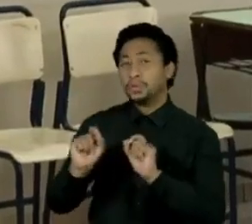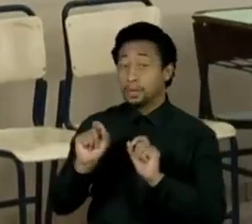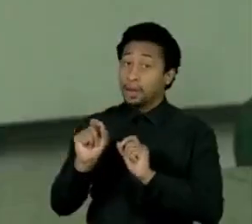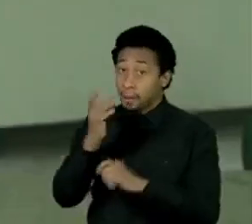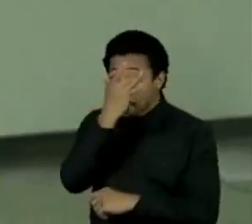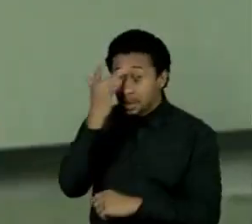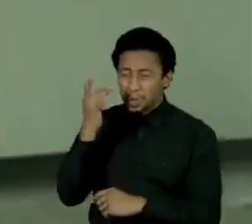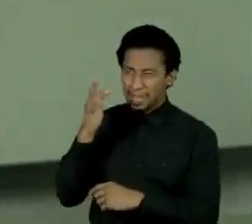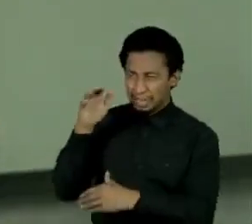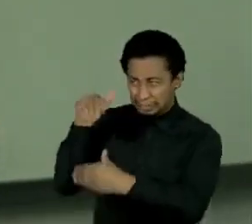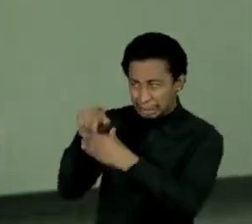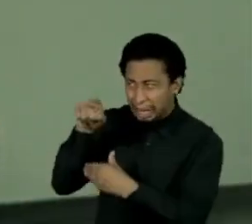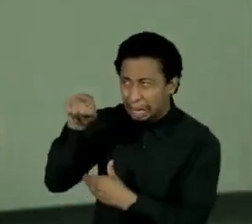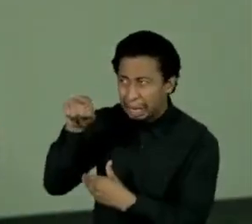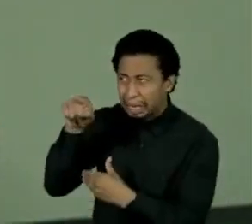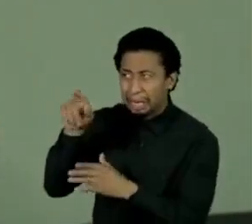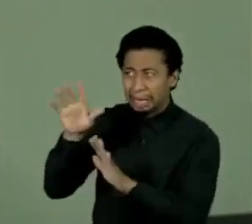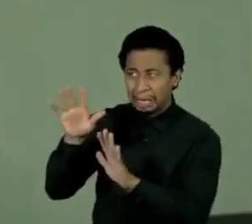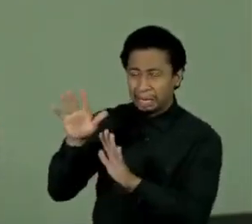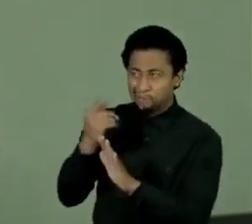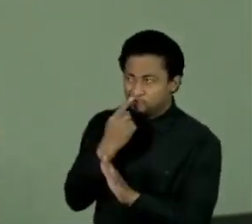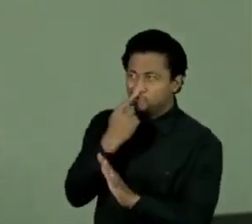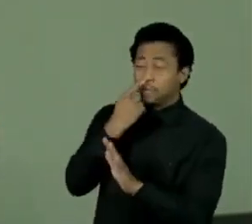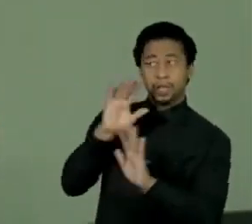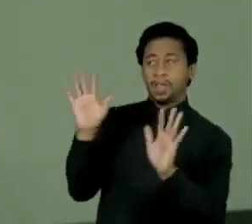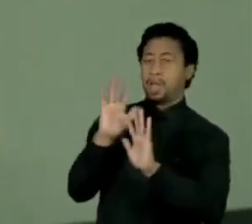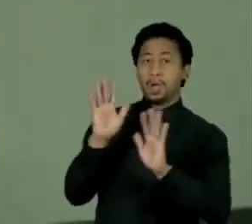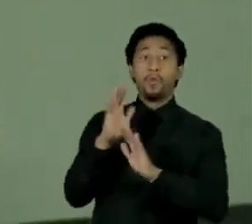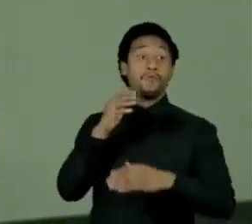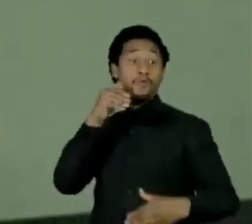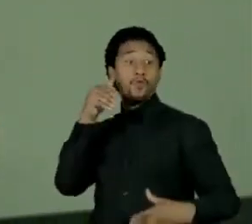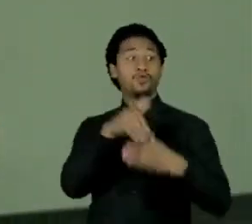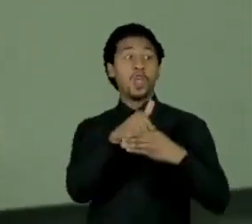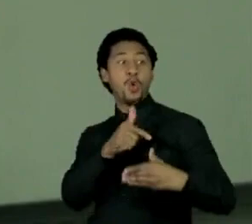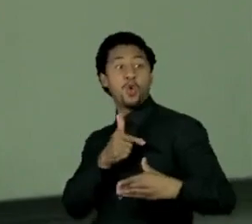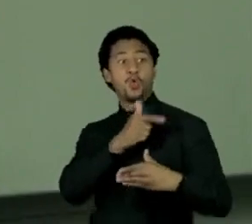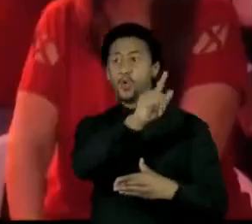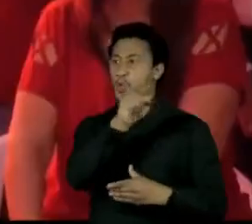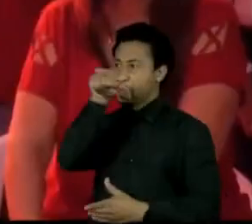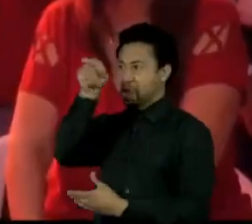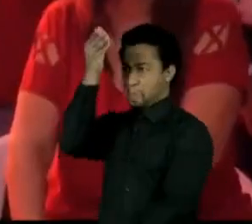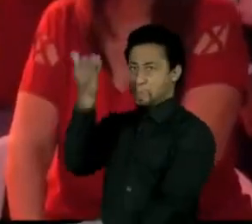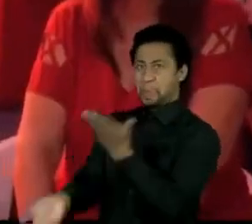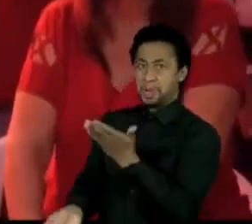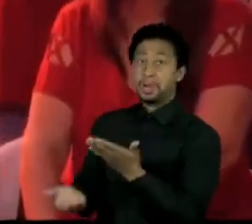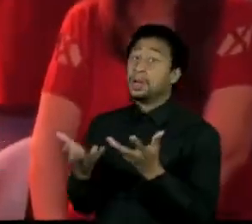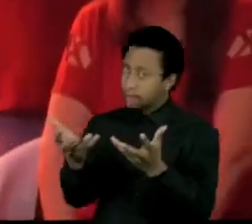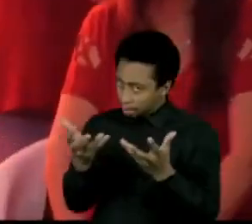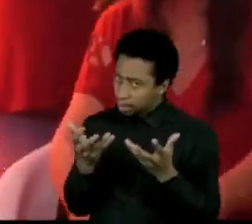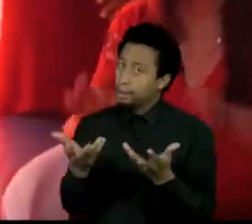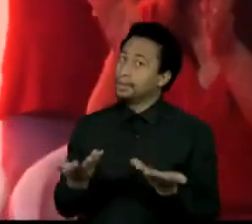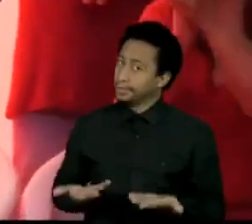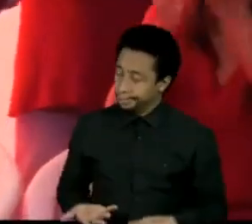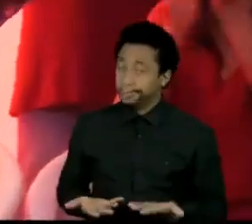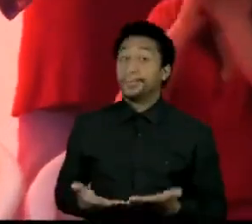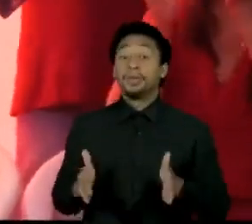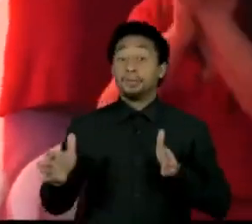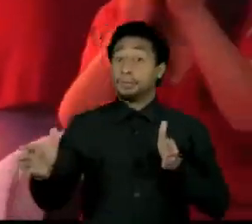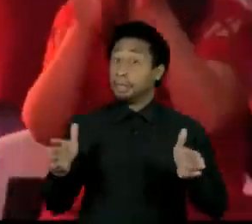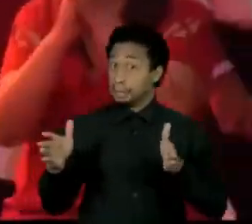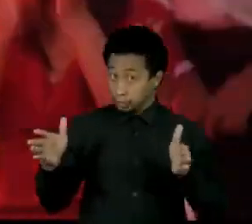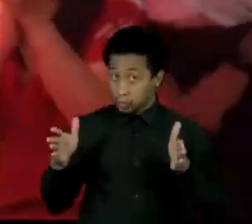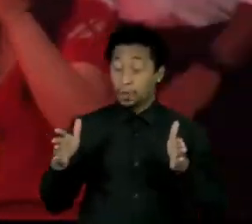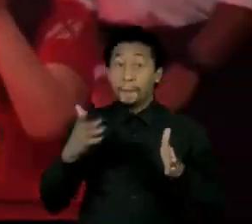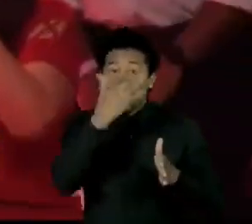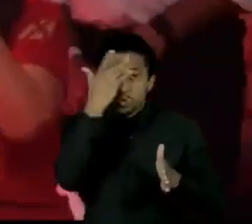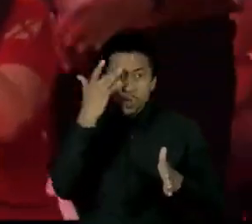escolher outro melhor colocado nas pesquisas a fim de liquidar a disputa já no primeiro turno. Hoje, este cenário favoreceria Lula,